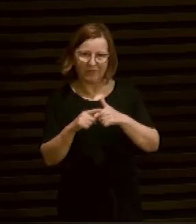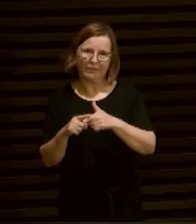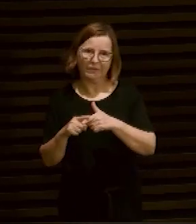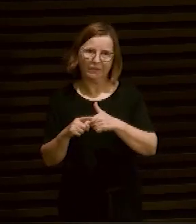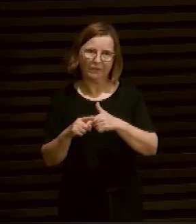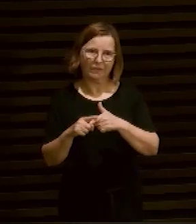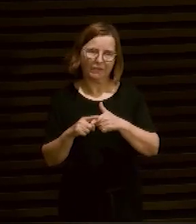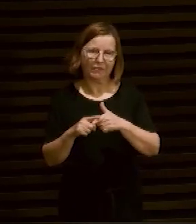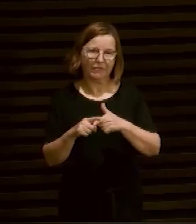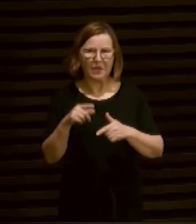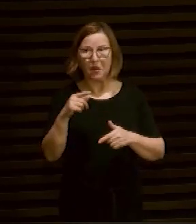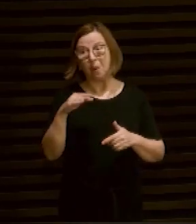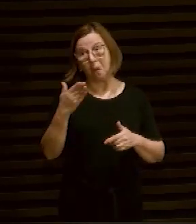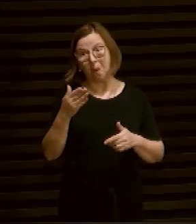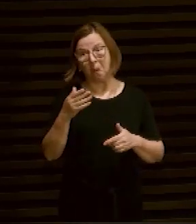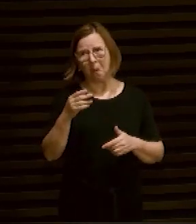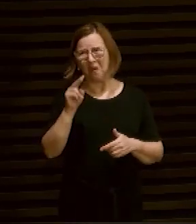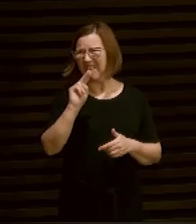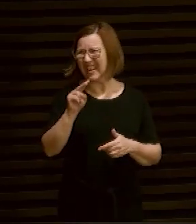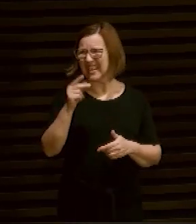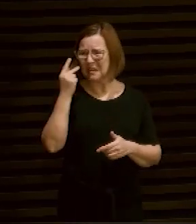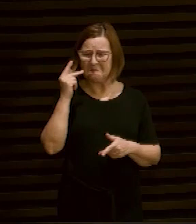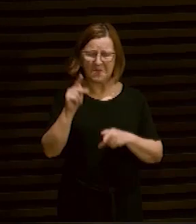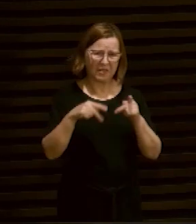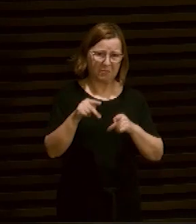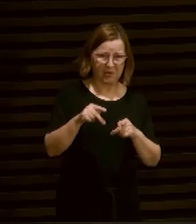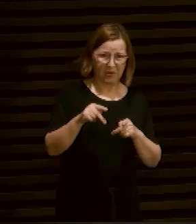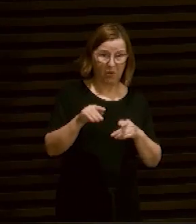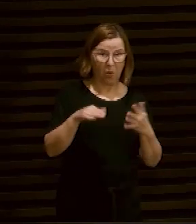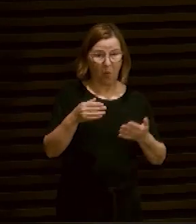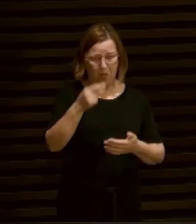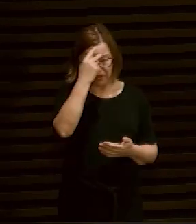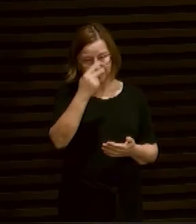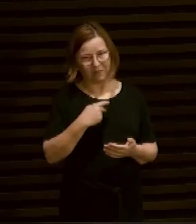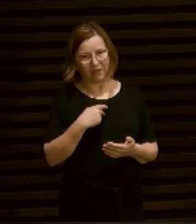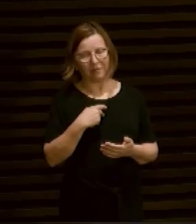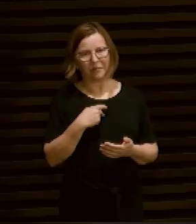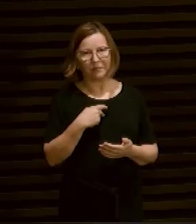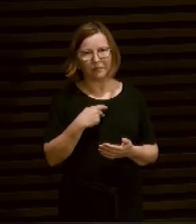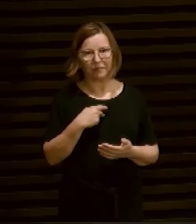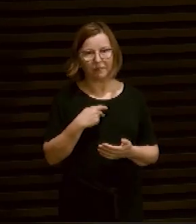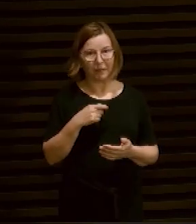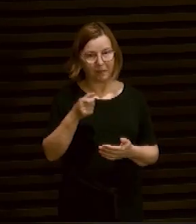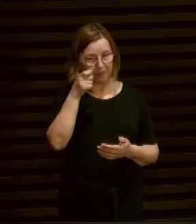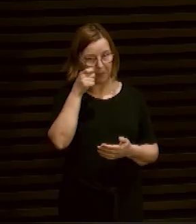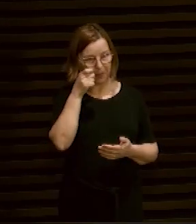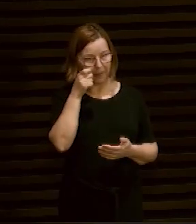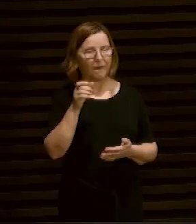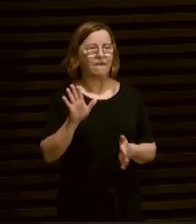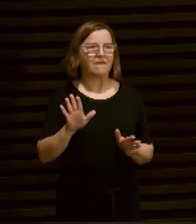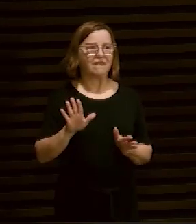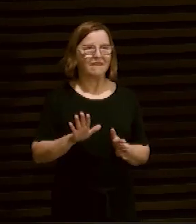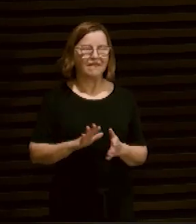para as pessoas, para você mesmo, eu quero que você preste atenção, olhe para Jesus.